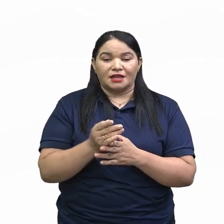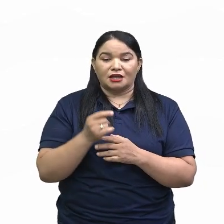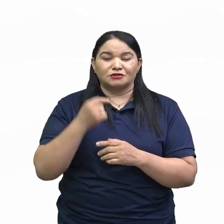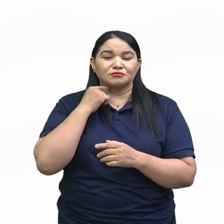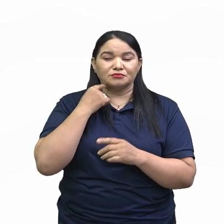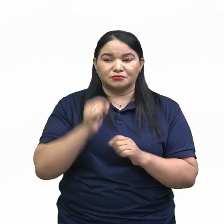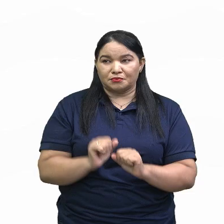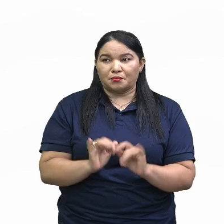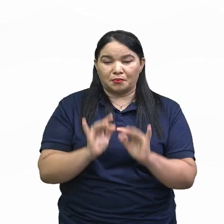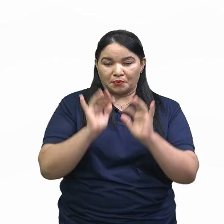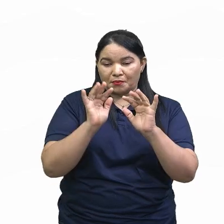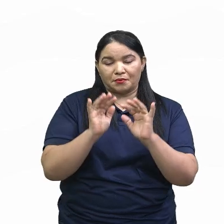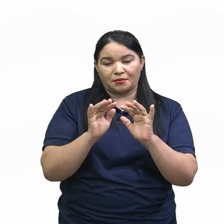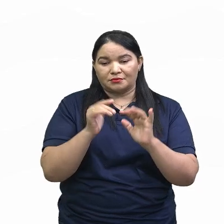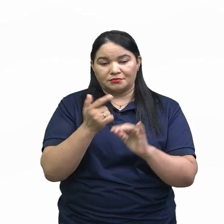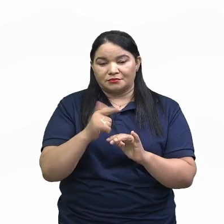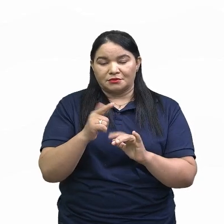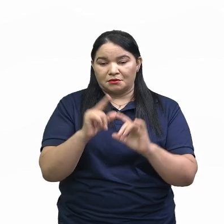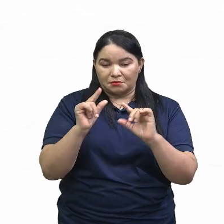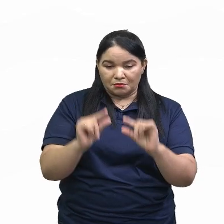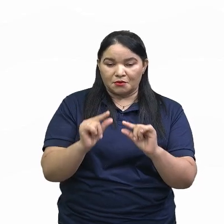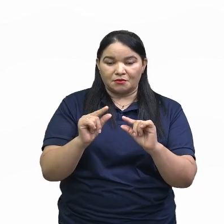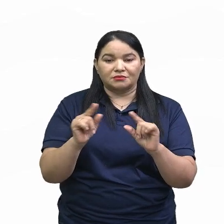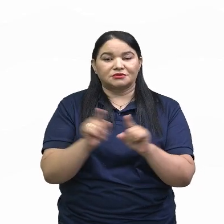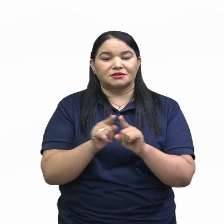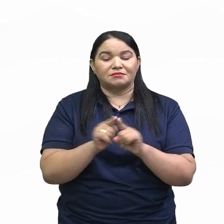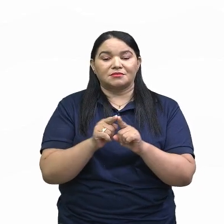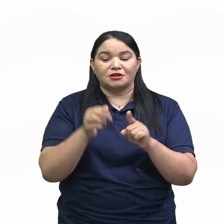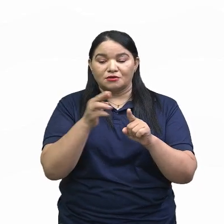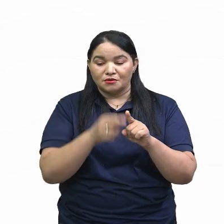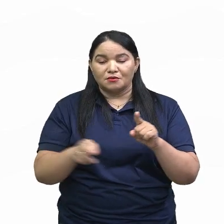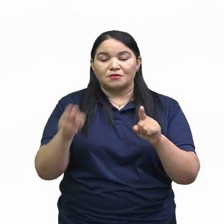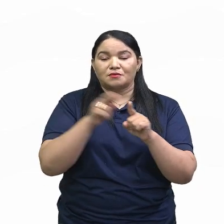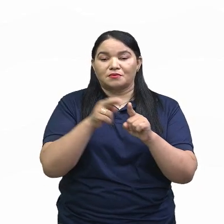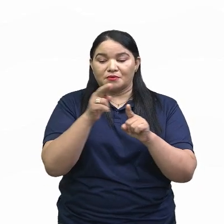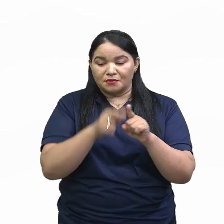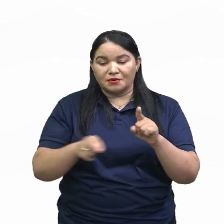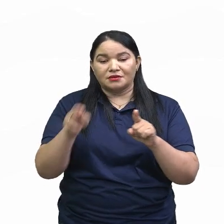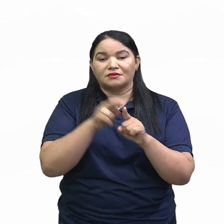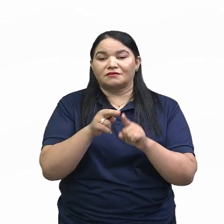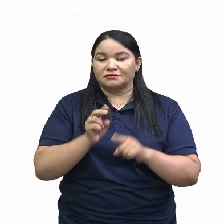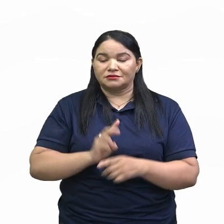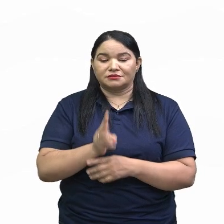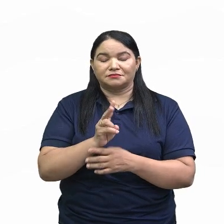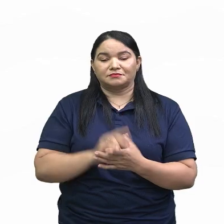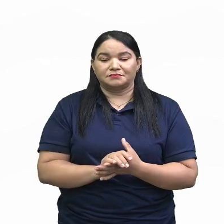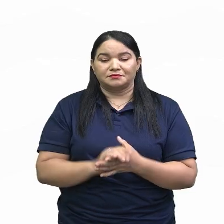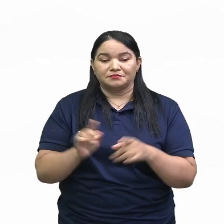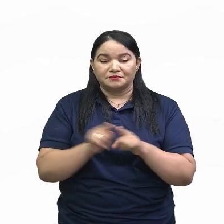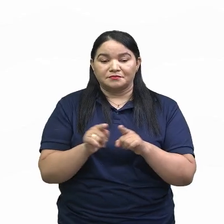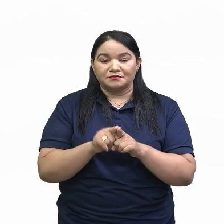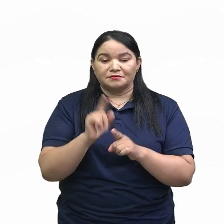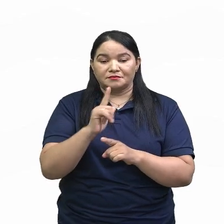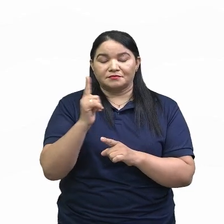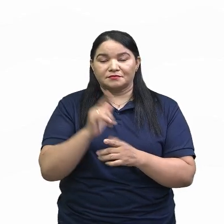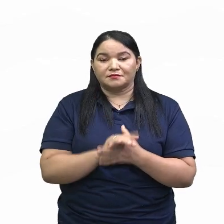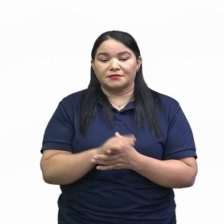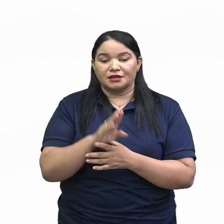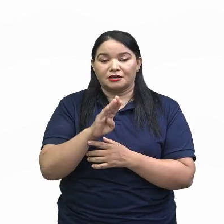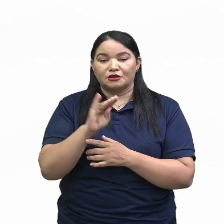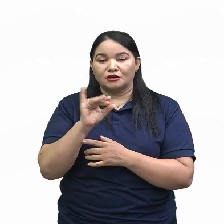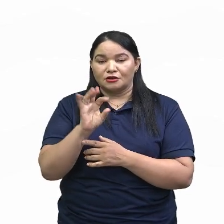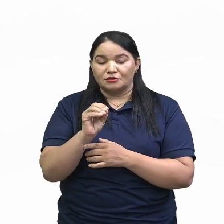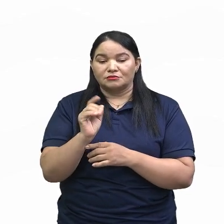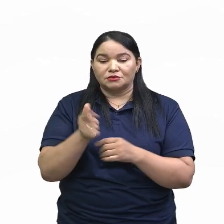e seus recursos também são considerados renováveis. E a gente vai observar que os biocombustíveis produzidos